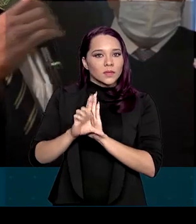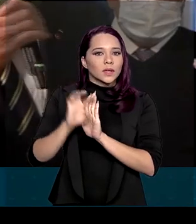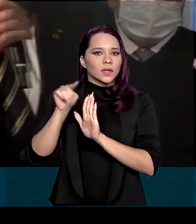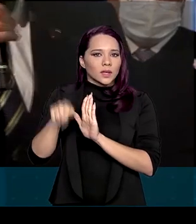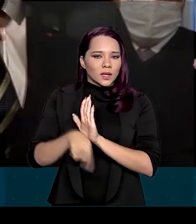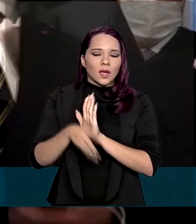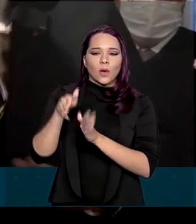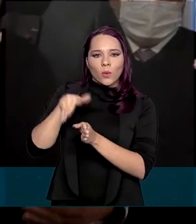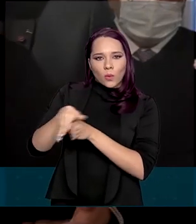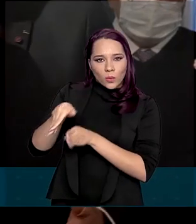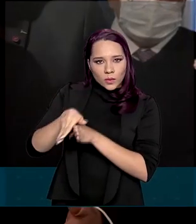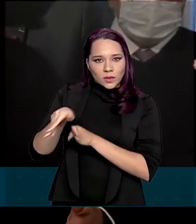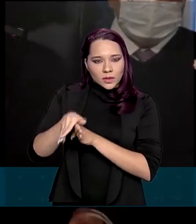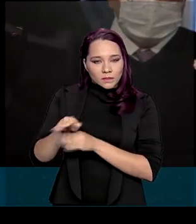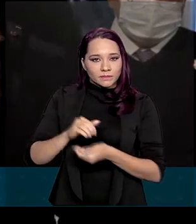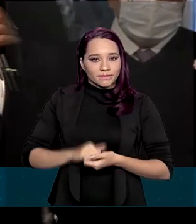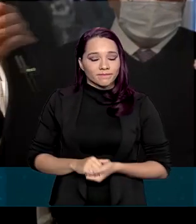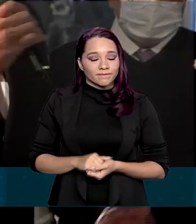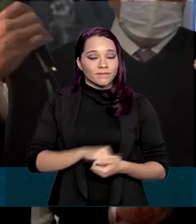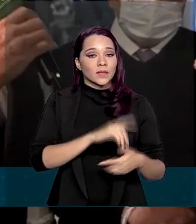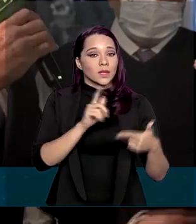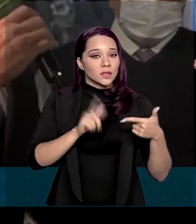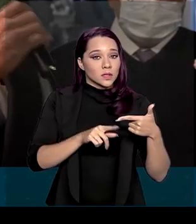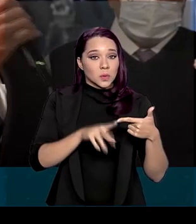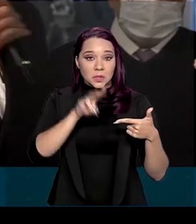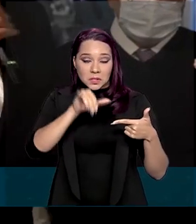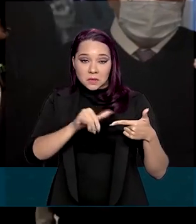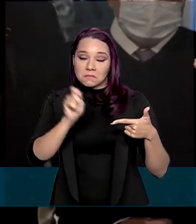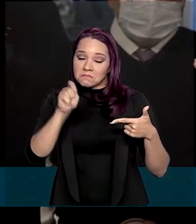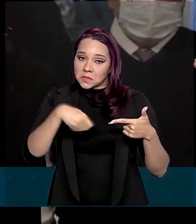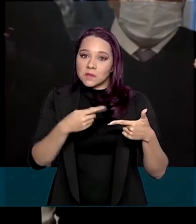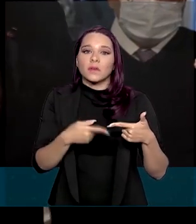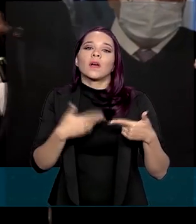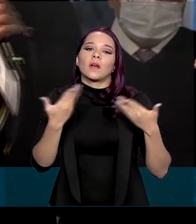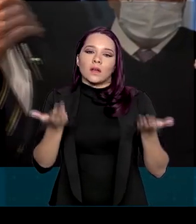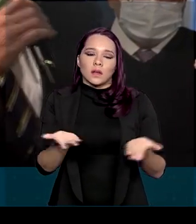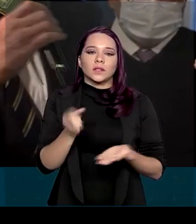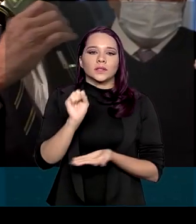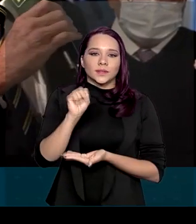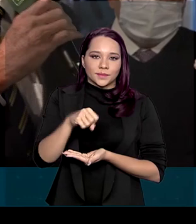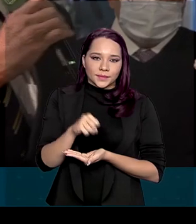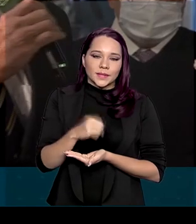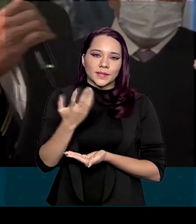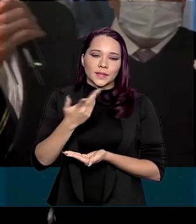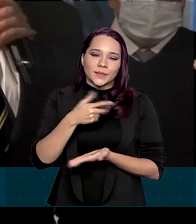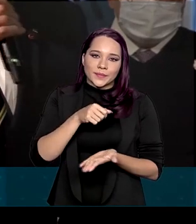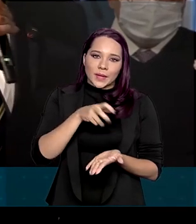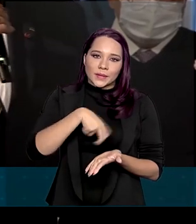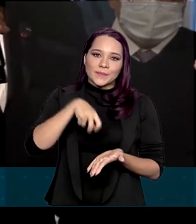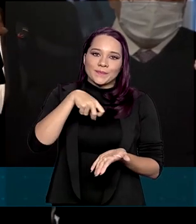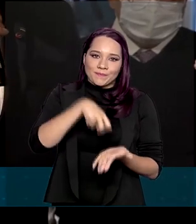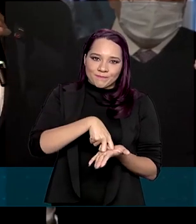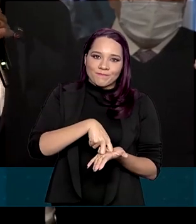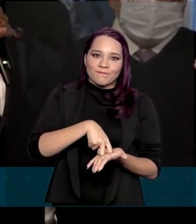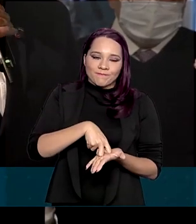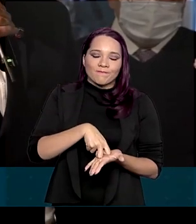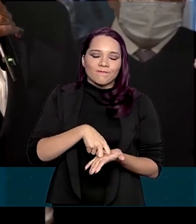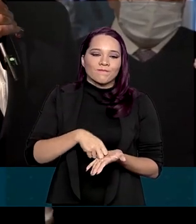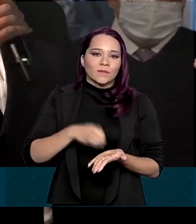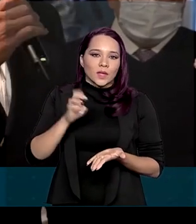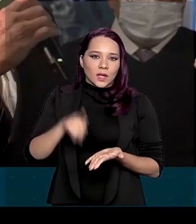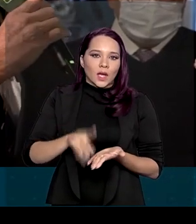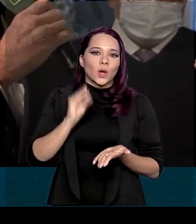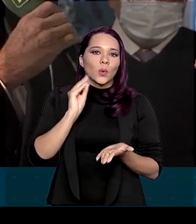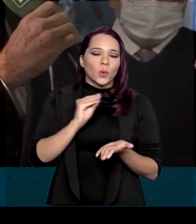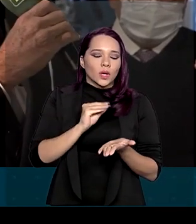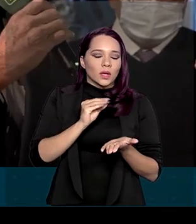ou orientar. Um segundo momento, caso seja possível isso, daí sim, as penalidades, aquilo que está,